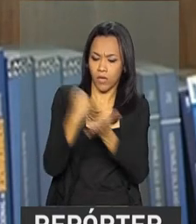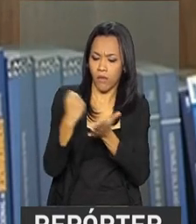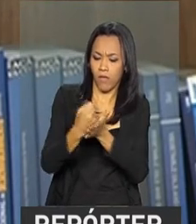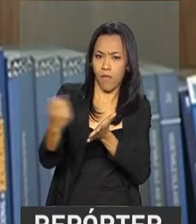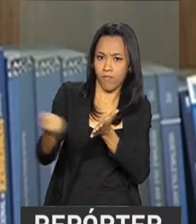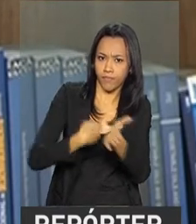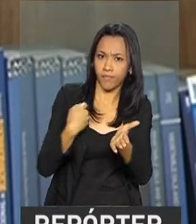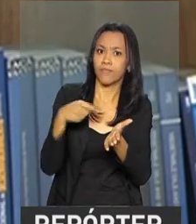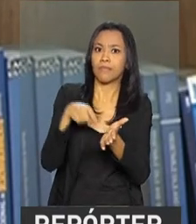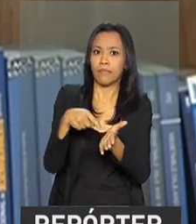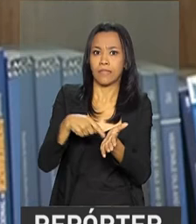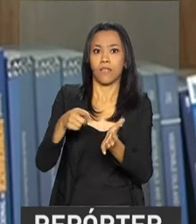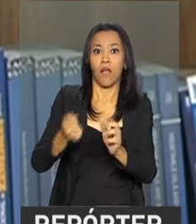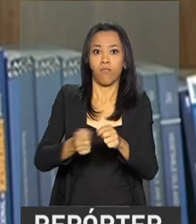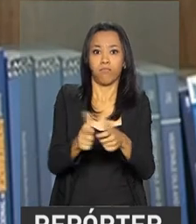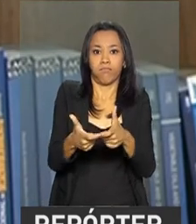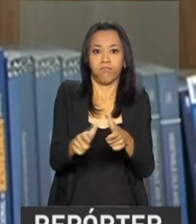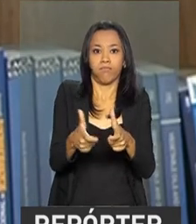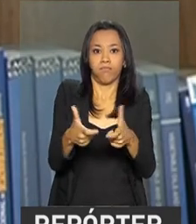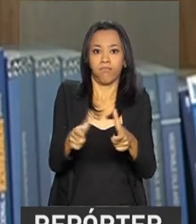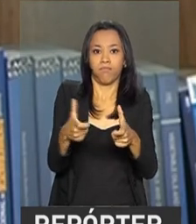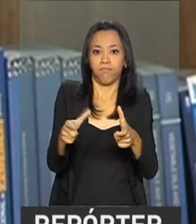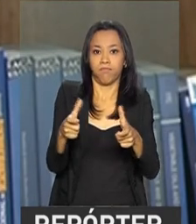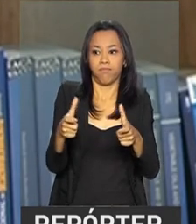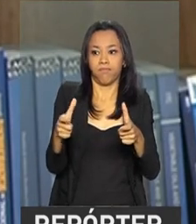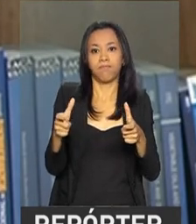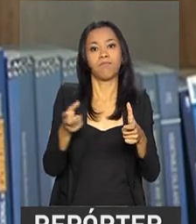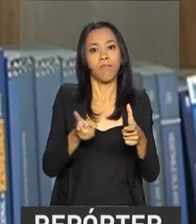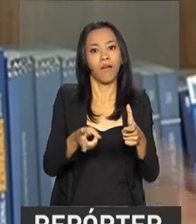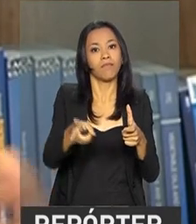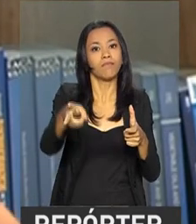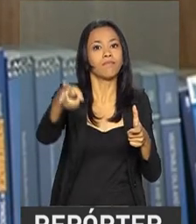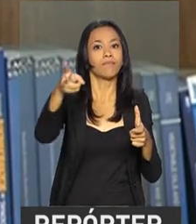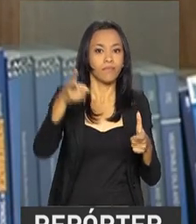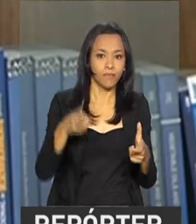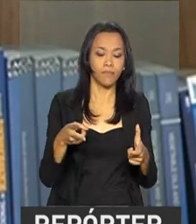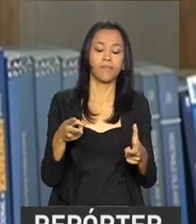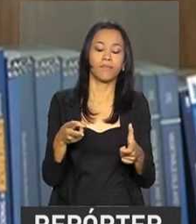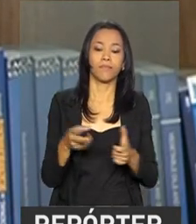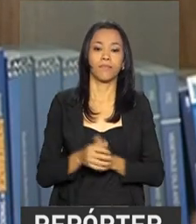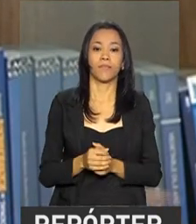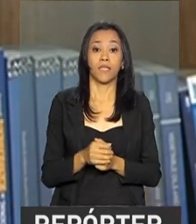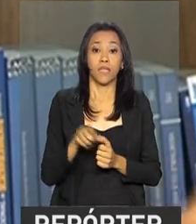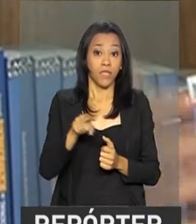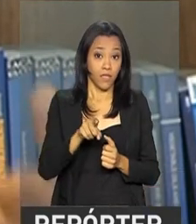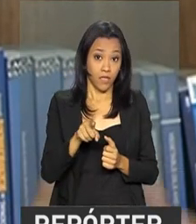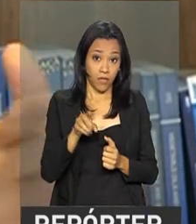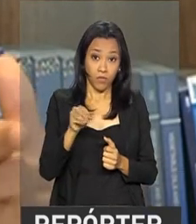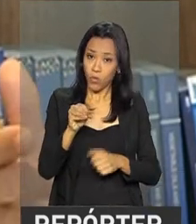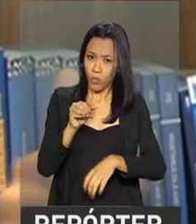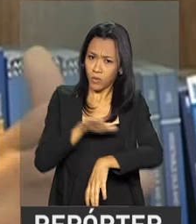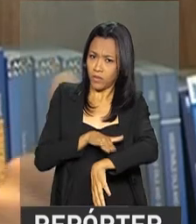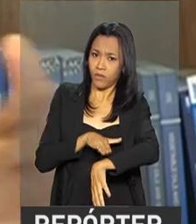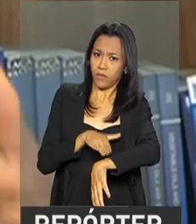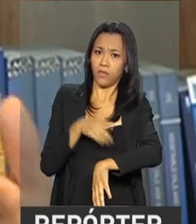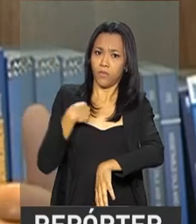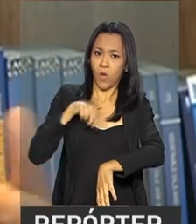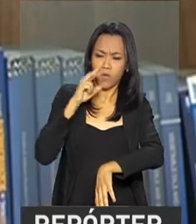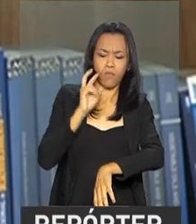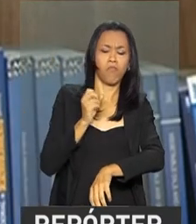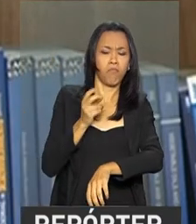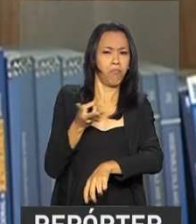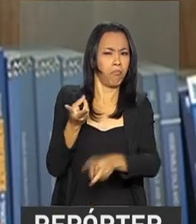menor ou seja está se aproximando do zero e mantida essa tendência é e não muito tempo nós começamos começaremos a observar